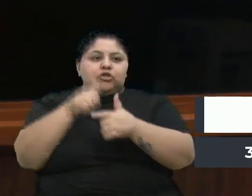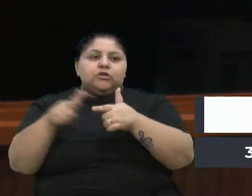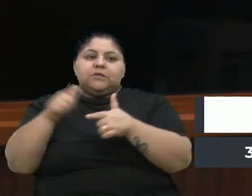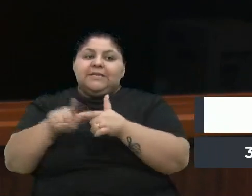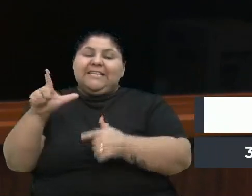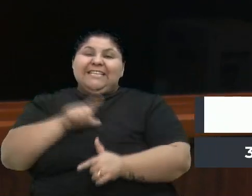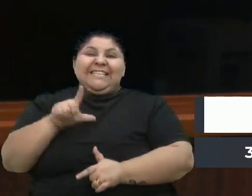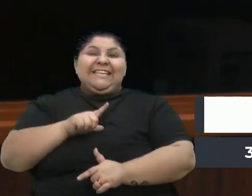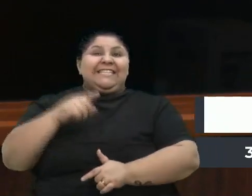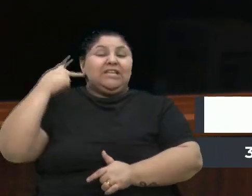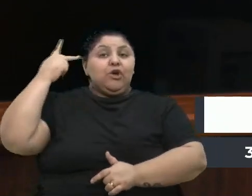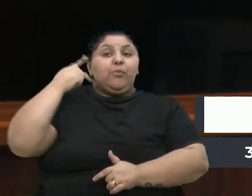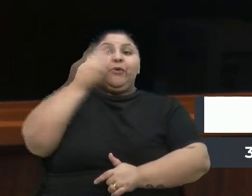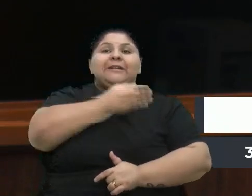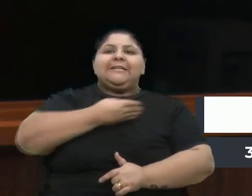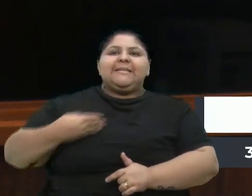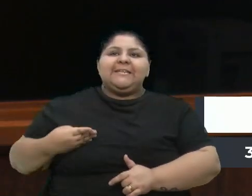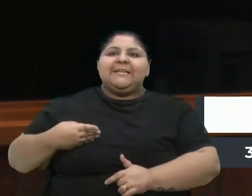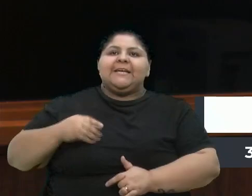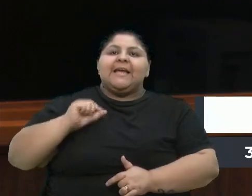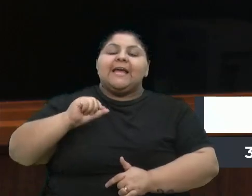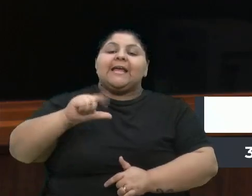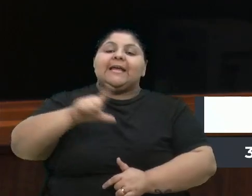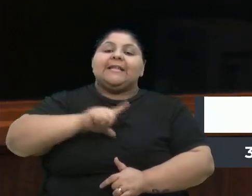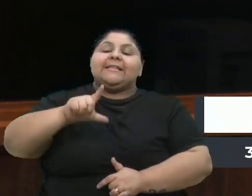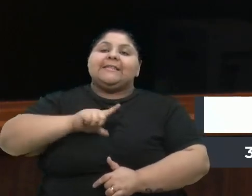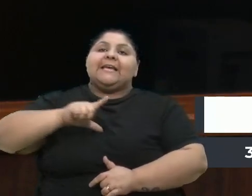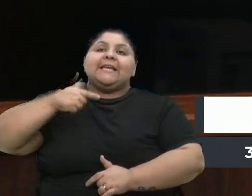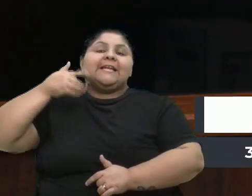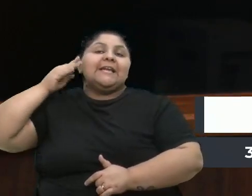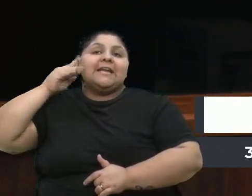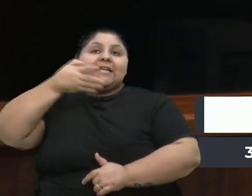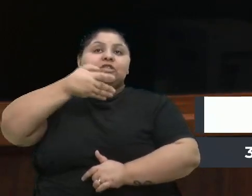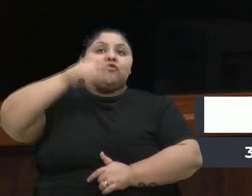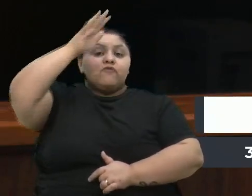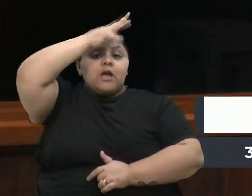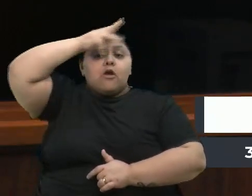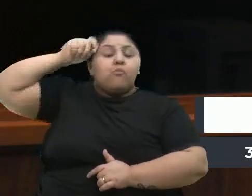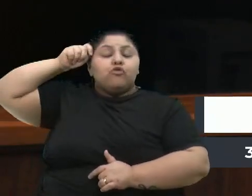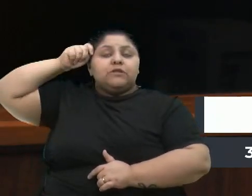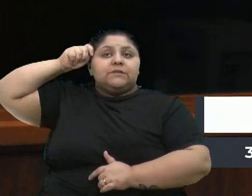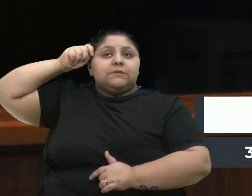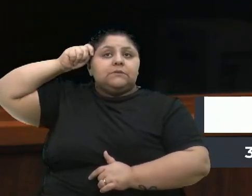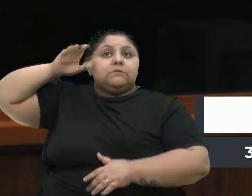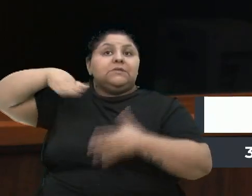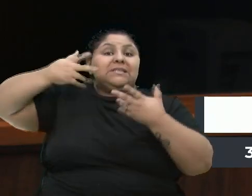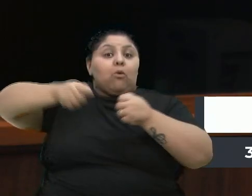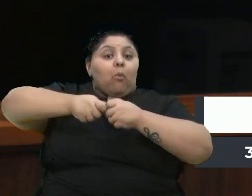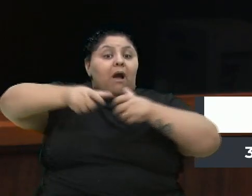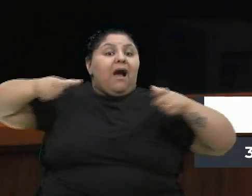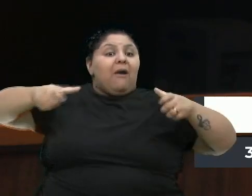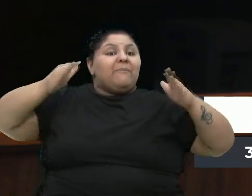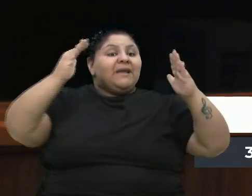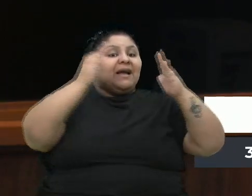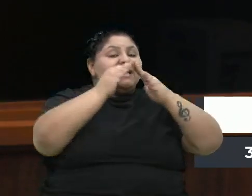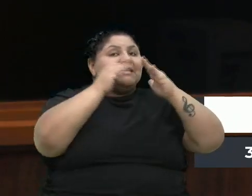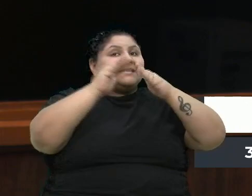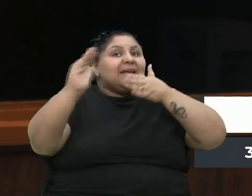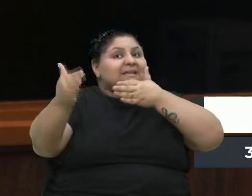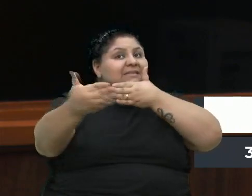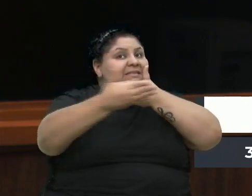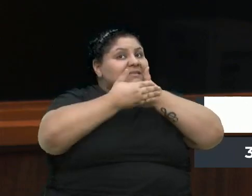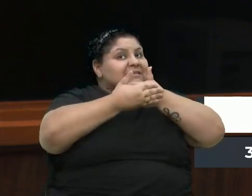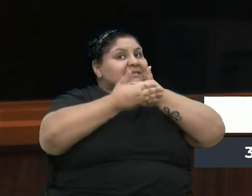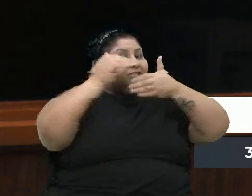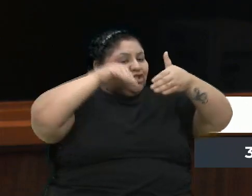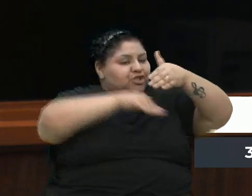tem que resolver é o município, é o executivo. Então vamos ampliar as casas de acolhimento.